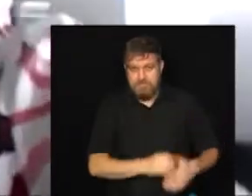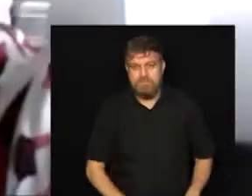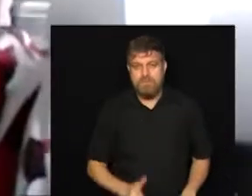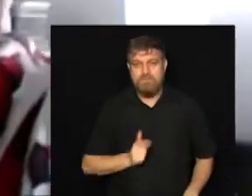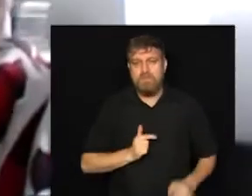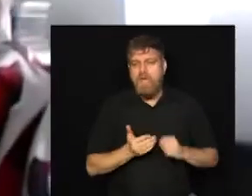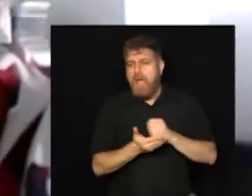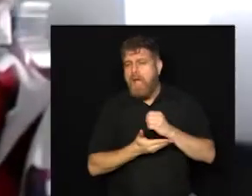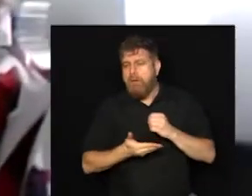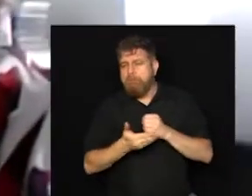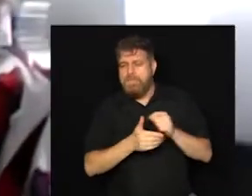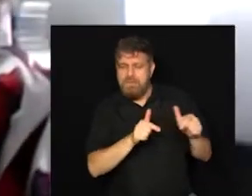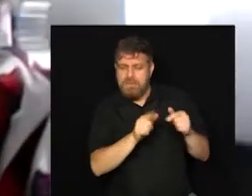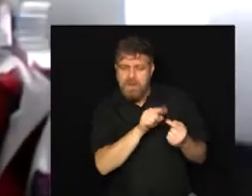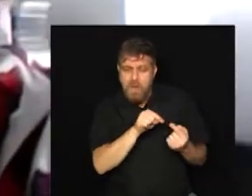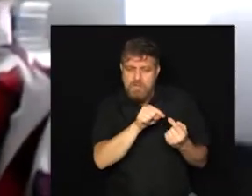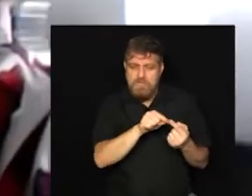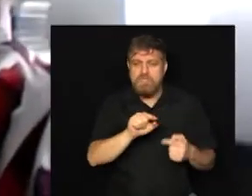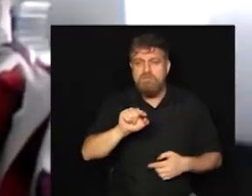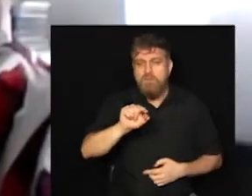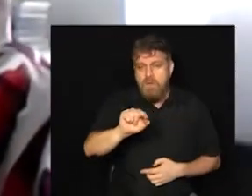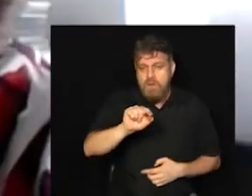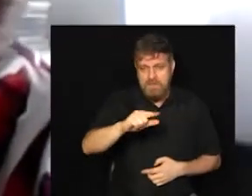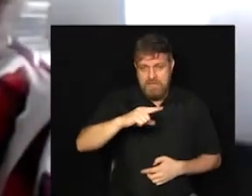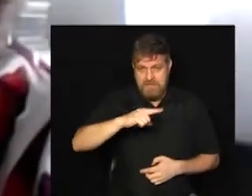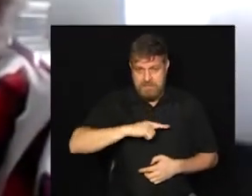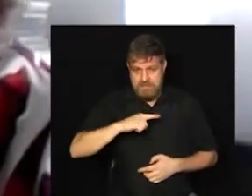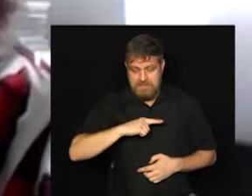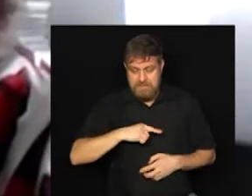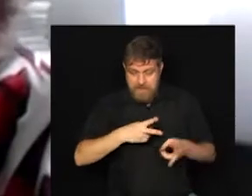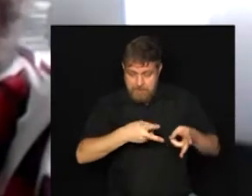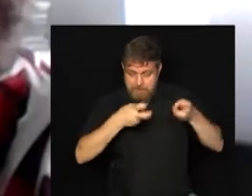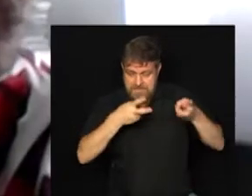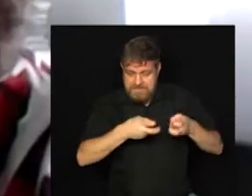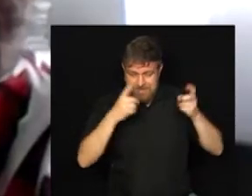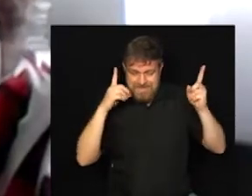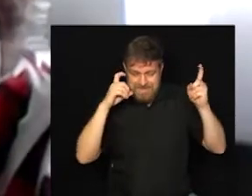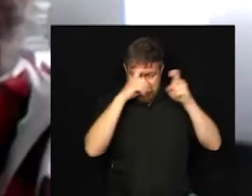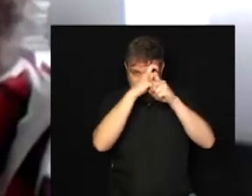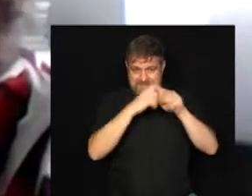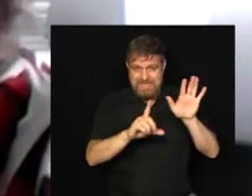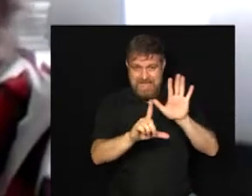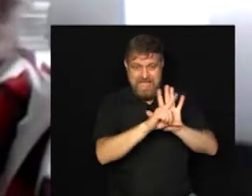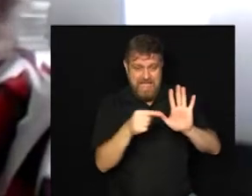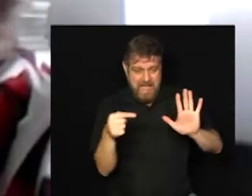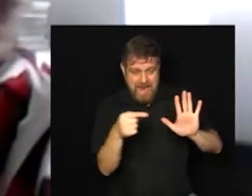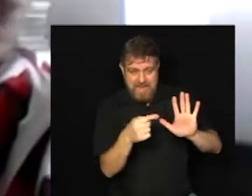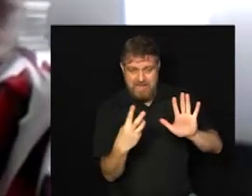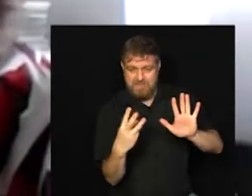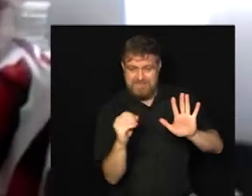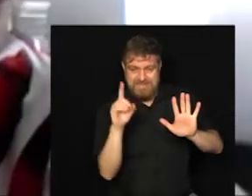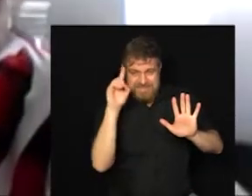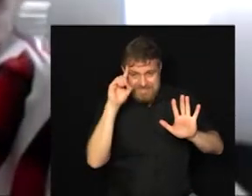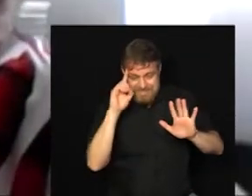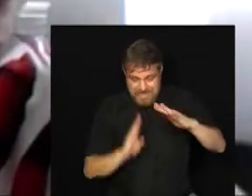trabalho, basicamente, nós temos que ver as dificuldades da implantação da lei dos 30